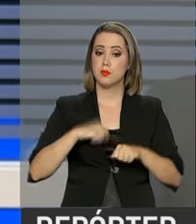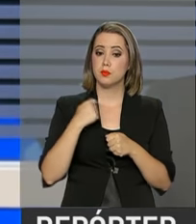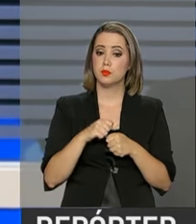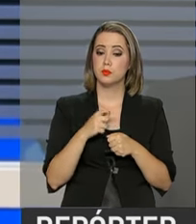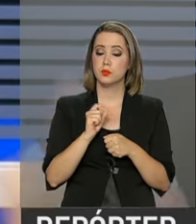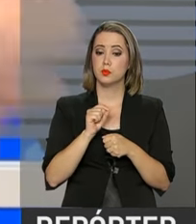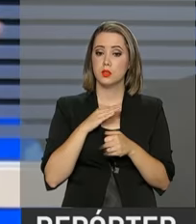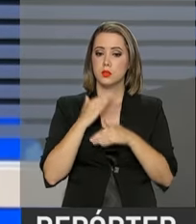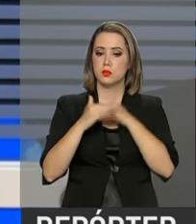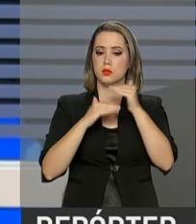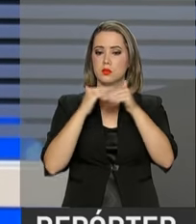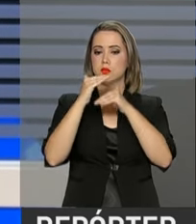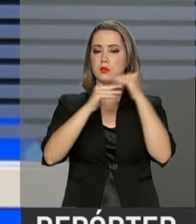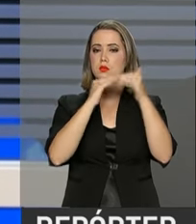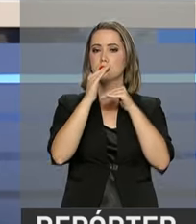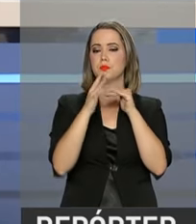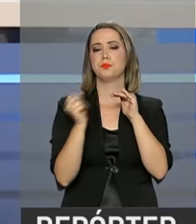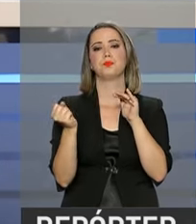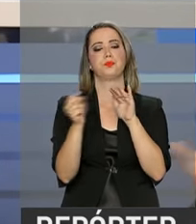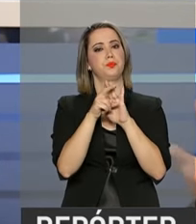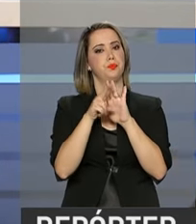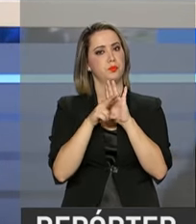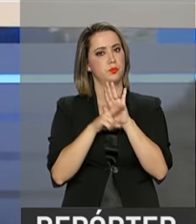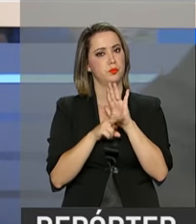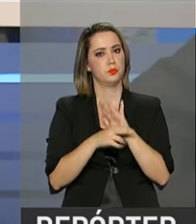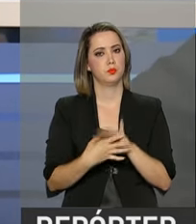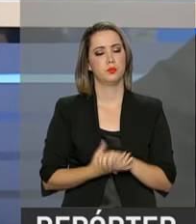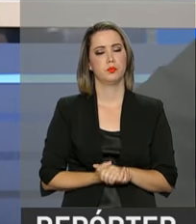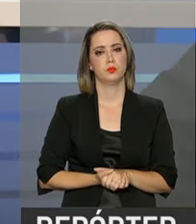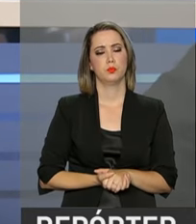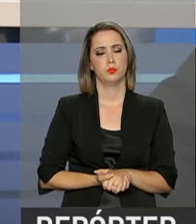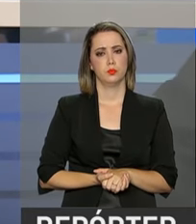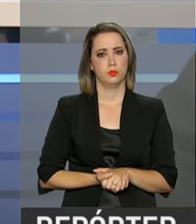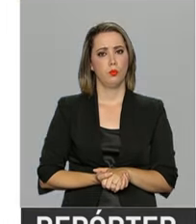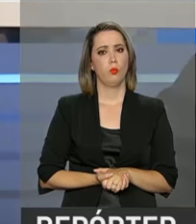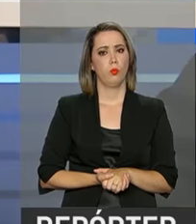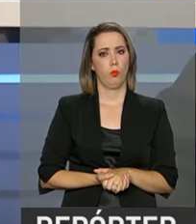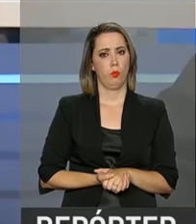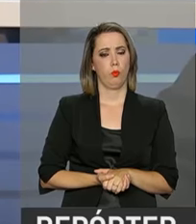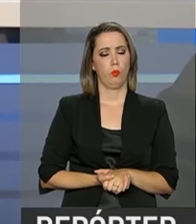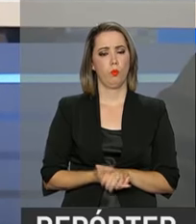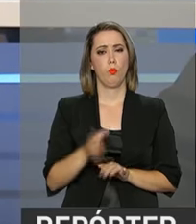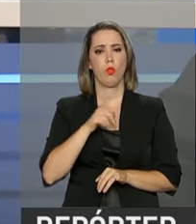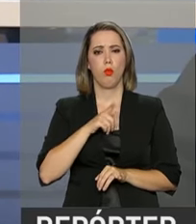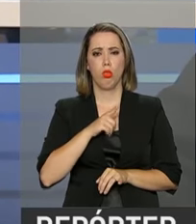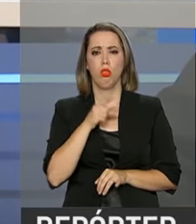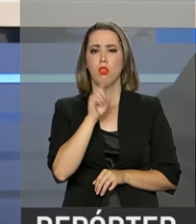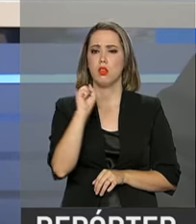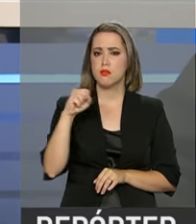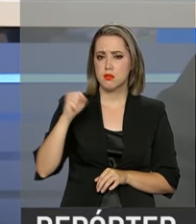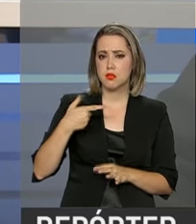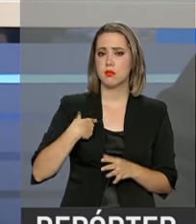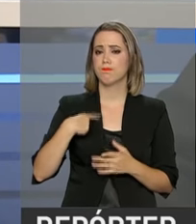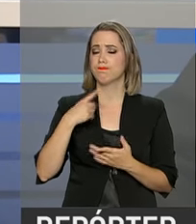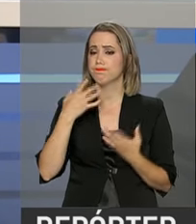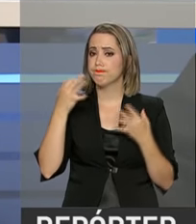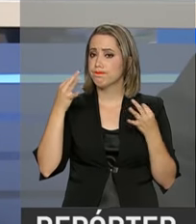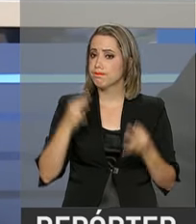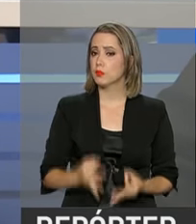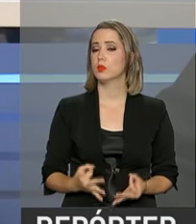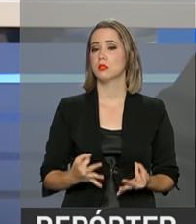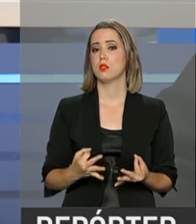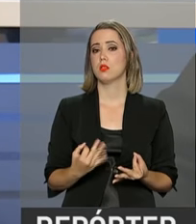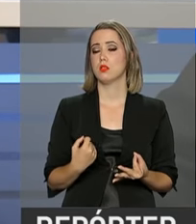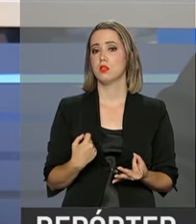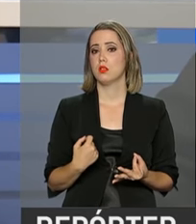é preciso que as reformas sejam implementadas. Claramente, existe sim uma aposta